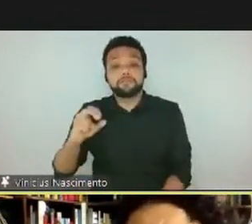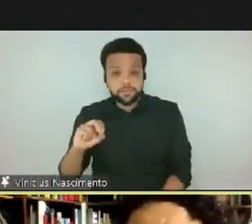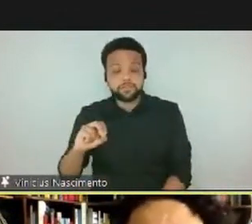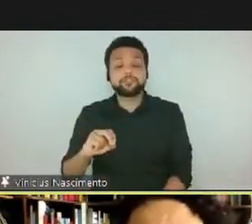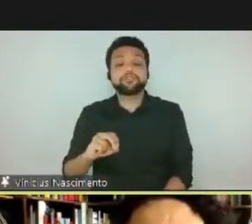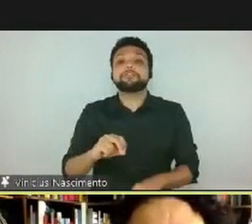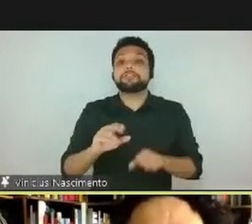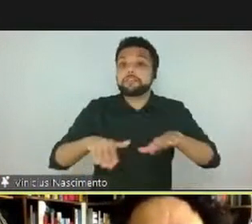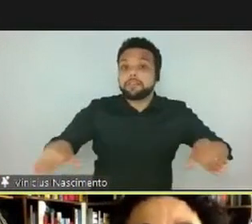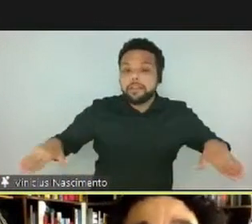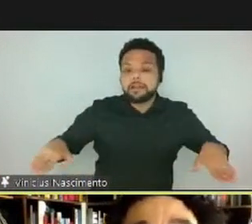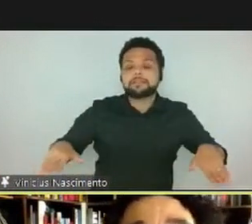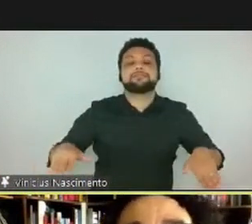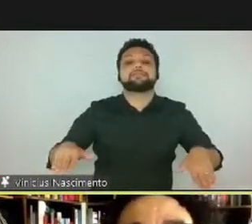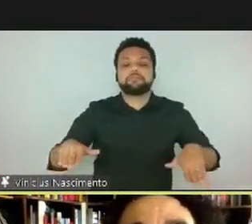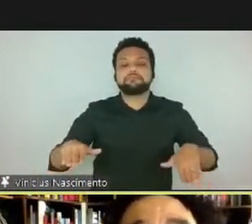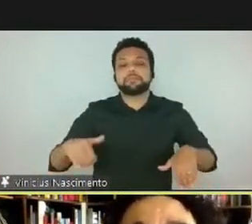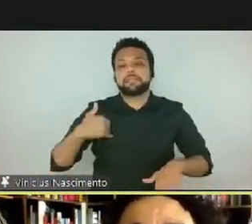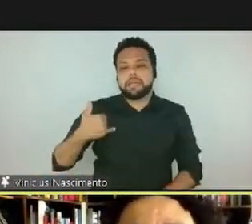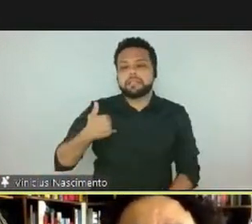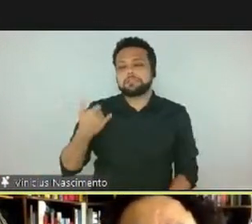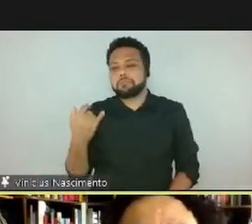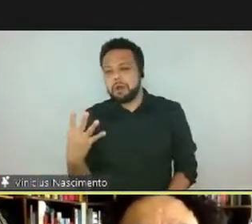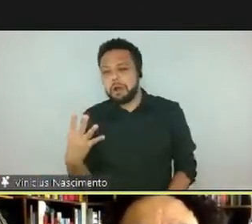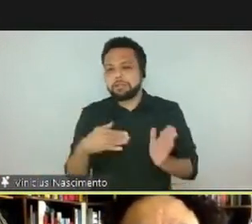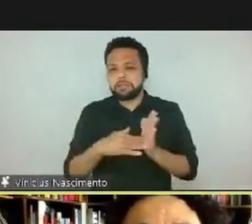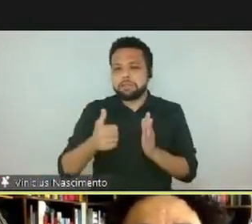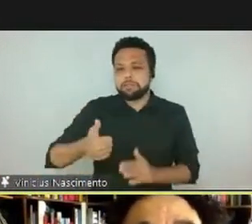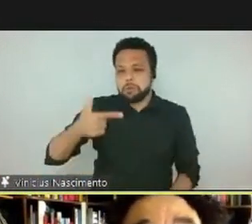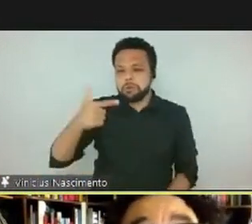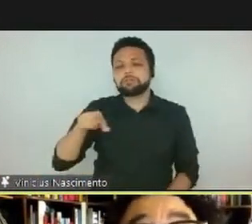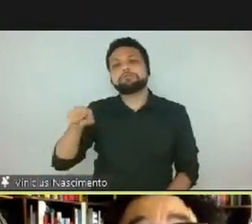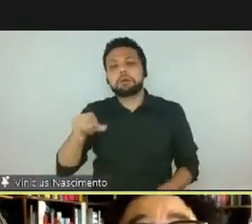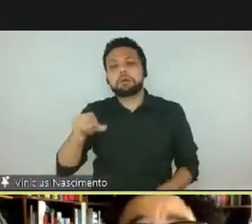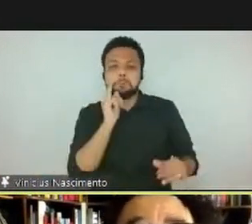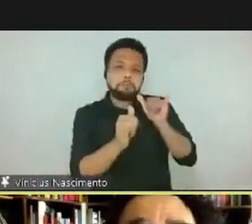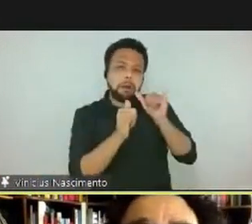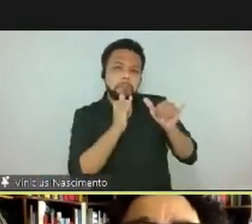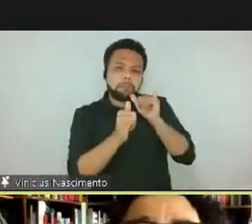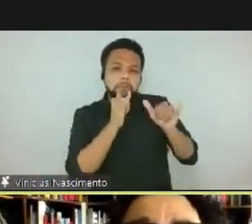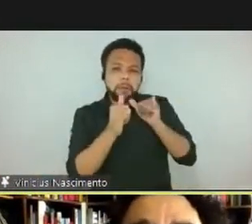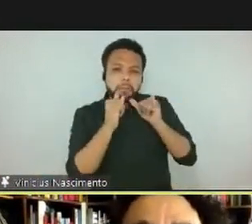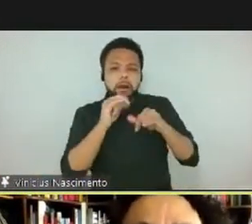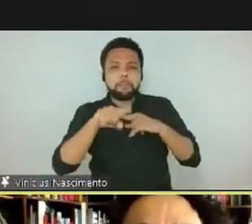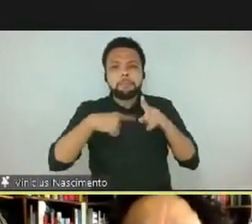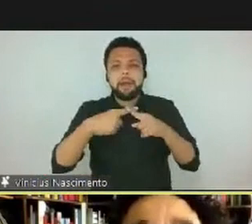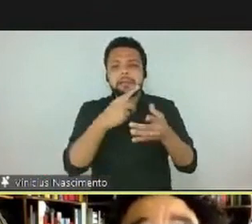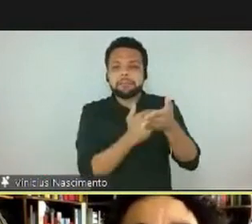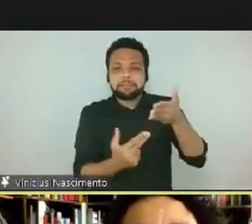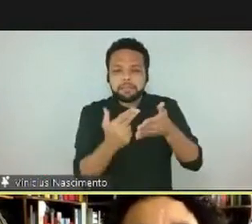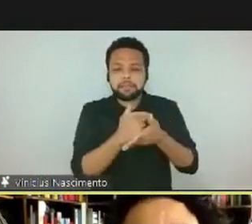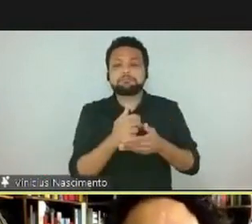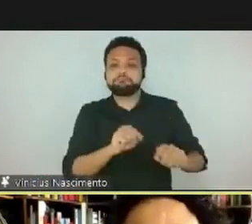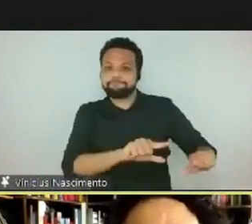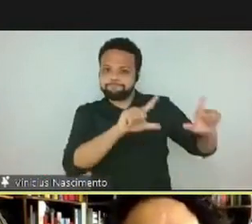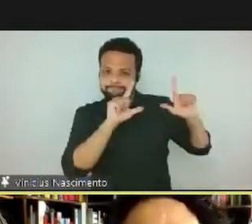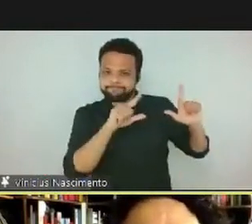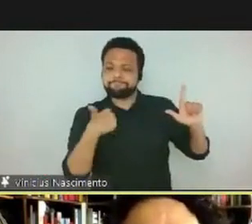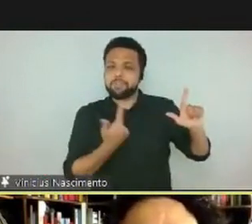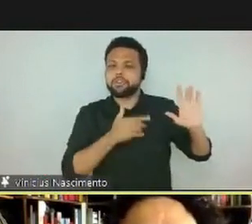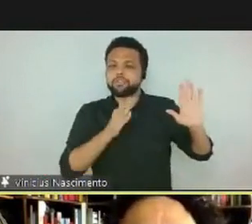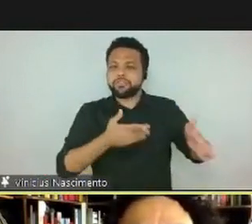a 12 anos. Nesses slides, a gente já consegue ver alguns dos desenhos que nós